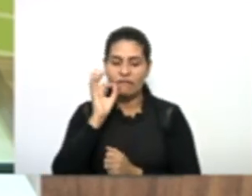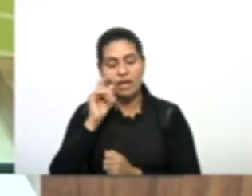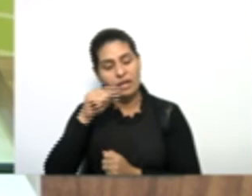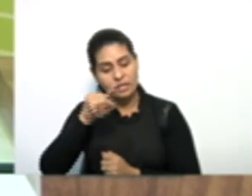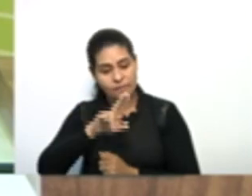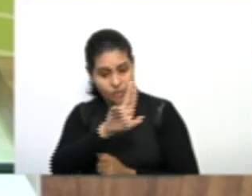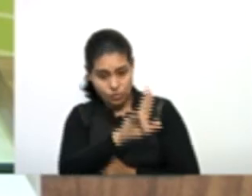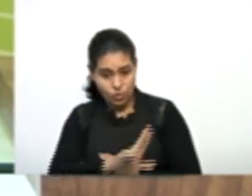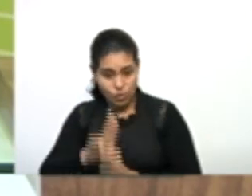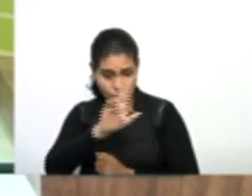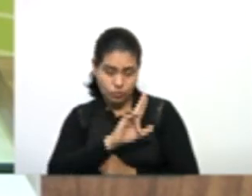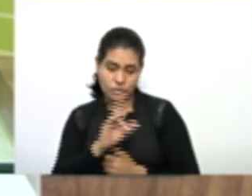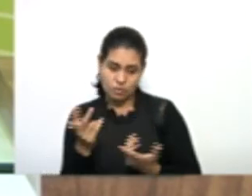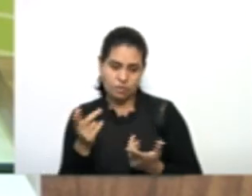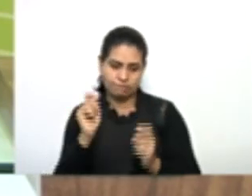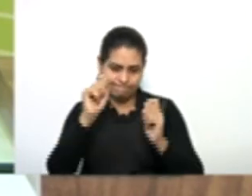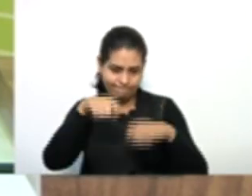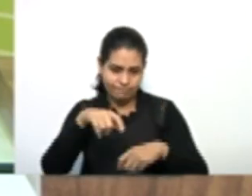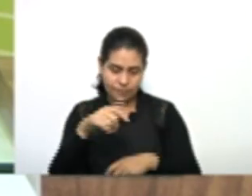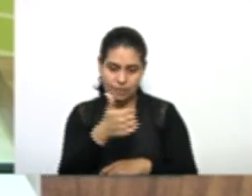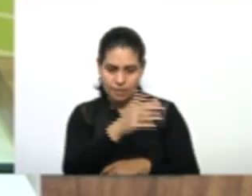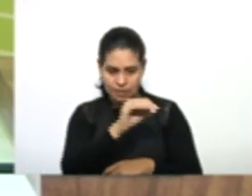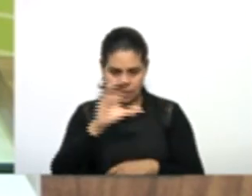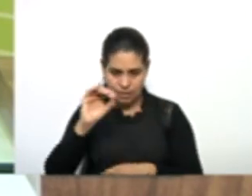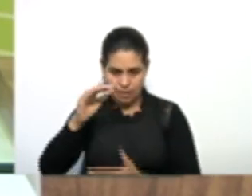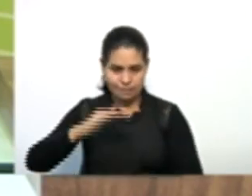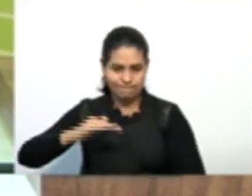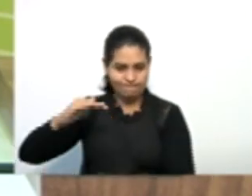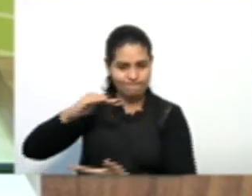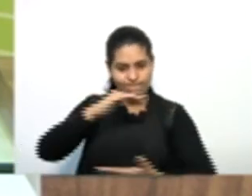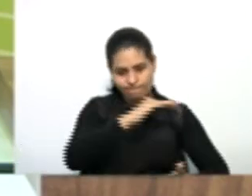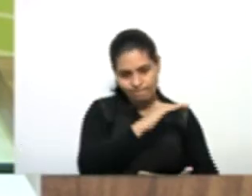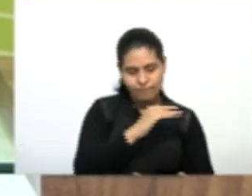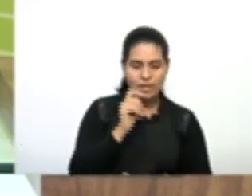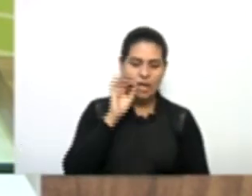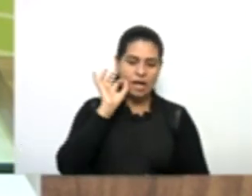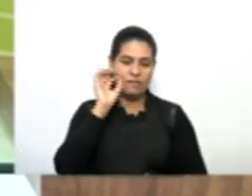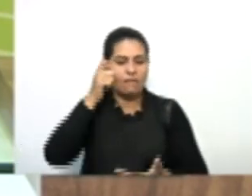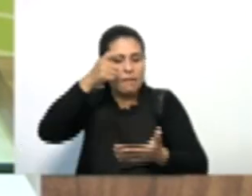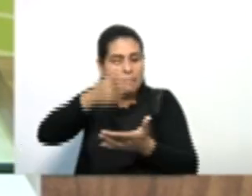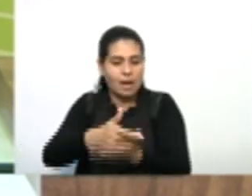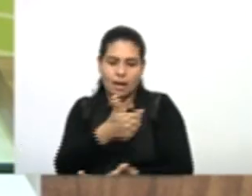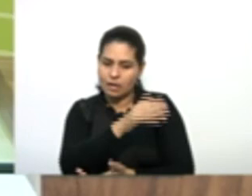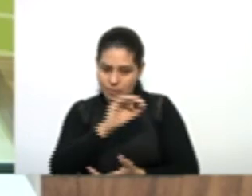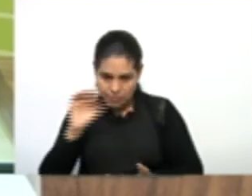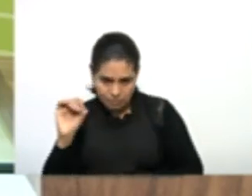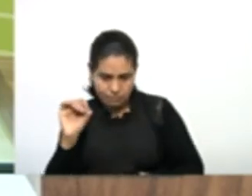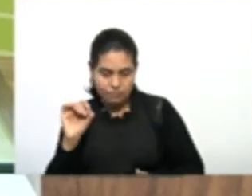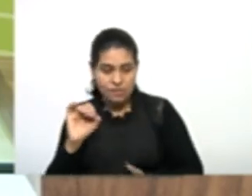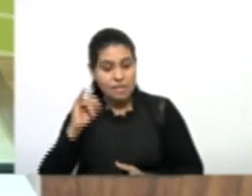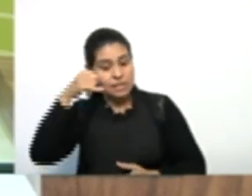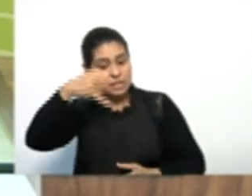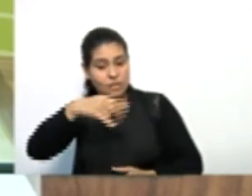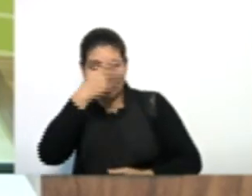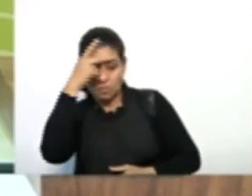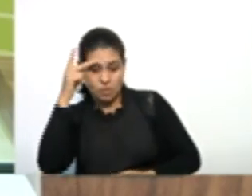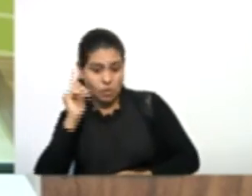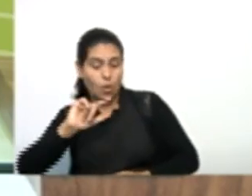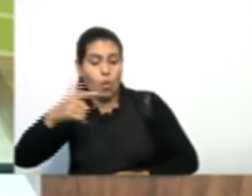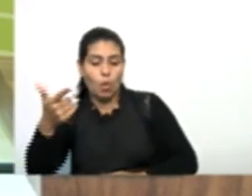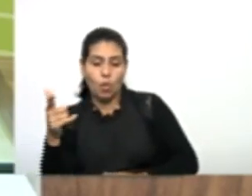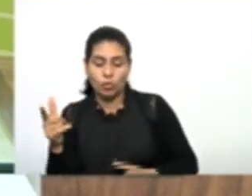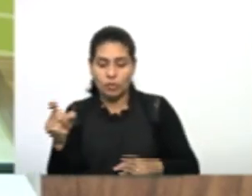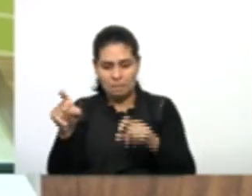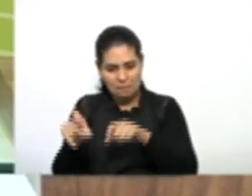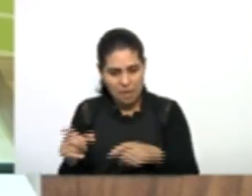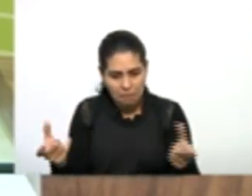se a pessoa vai fazer o uso para 100 sacas de café, ela vai pagar referente àquelas 100 sacas. Se outra pessoa é um produtor